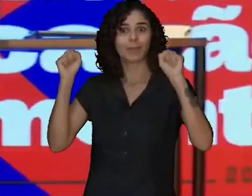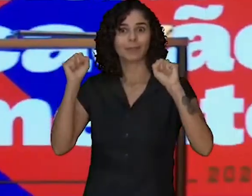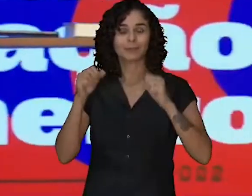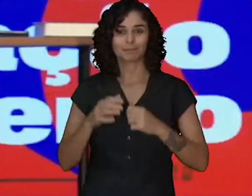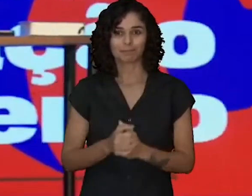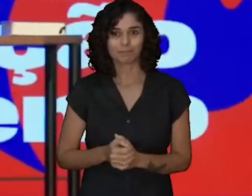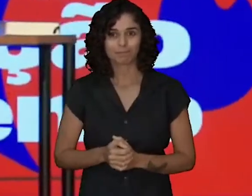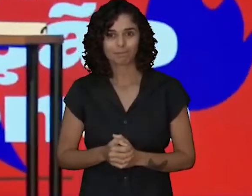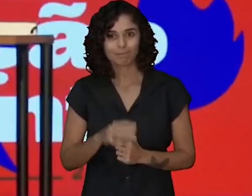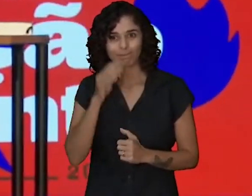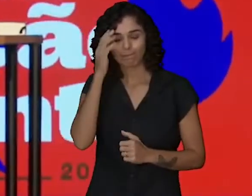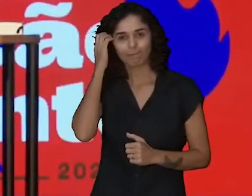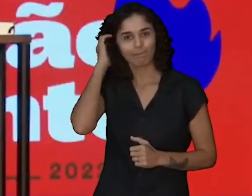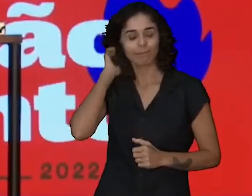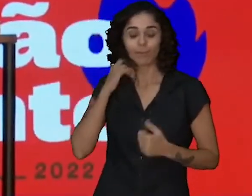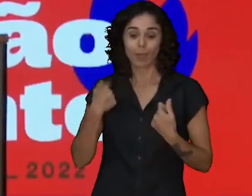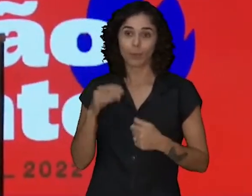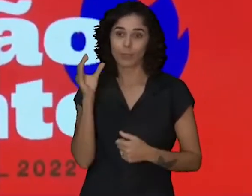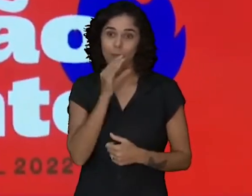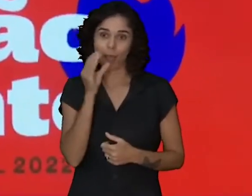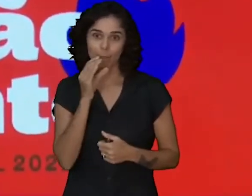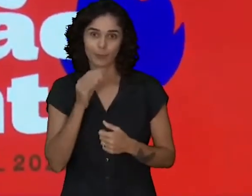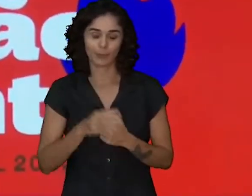do Benê, eu vou acelerar aqui.